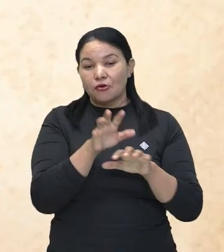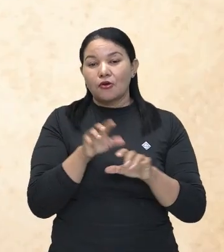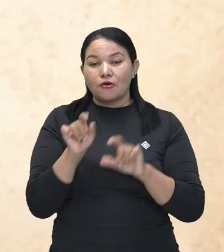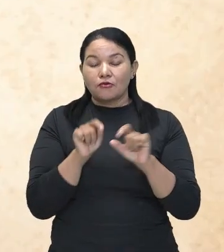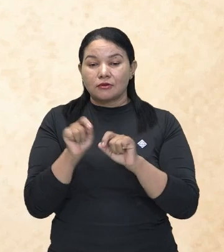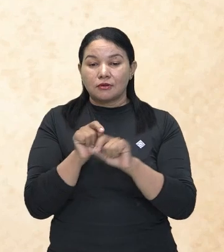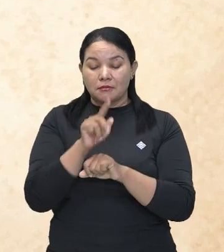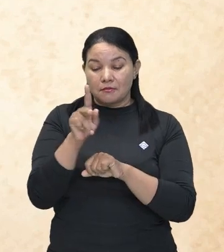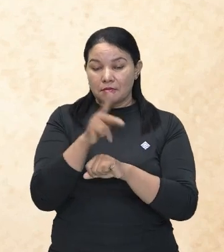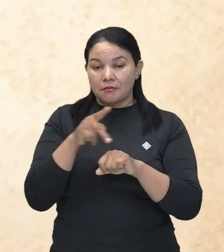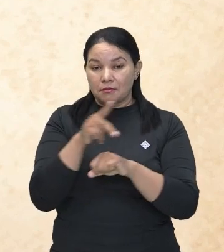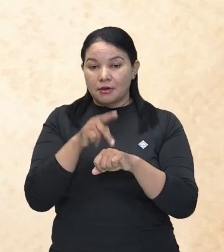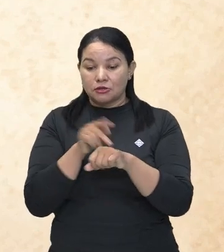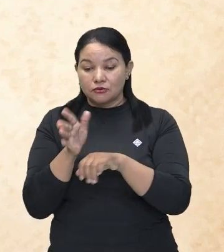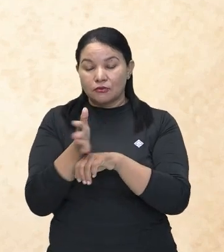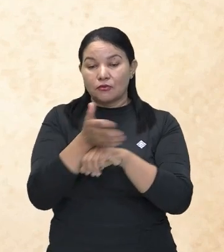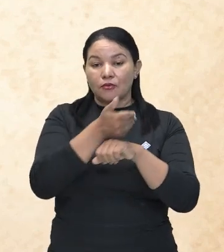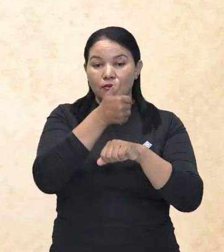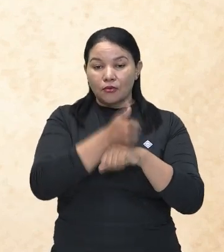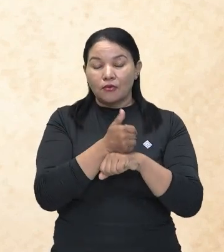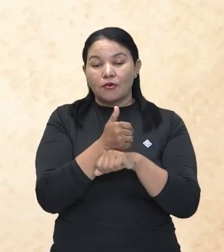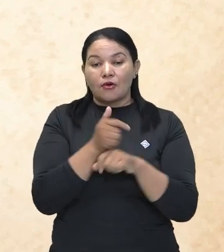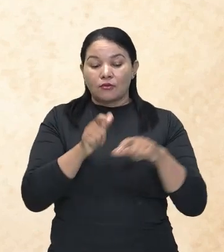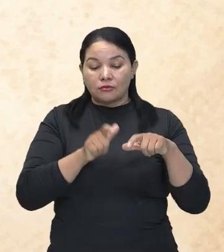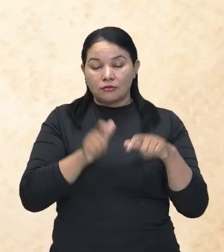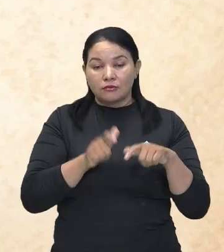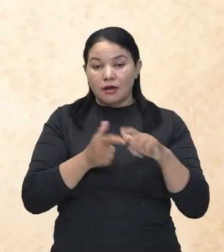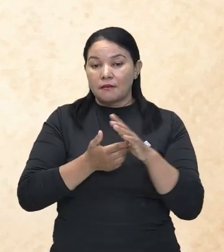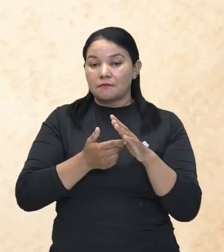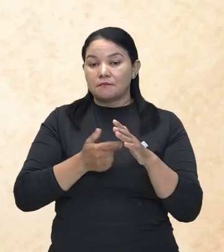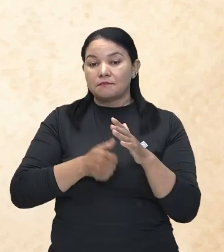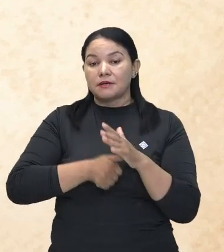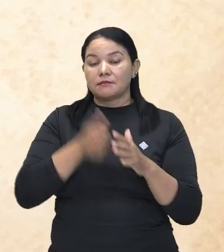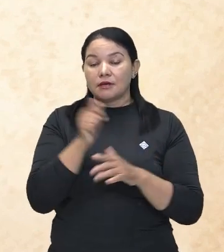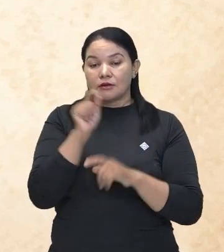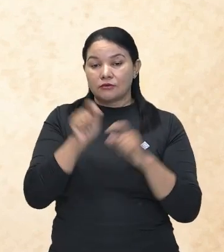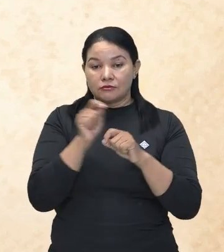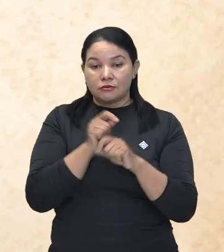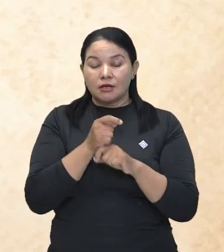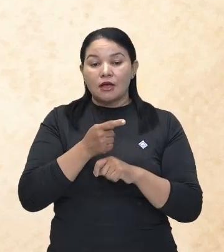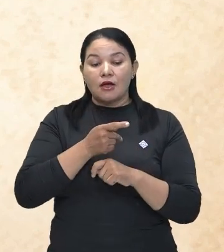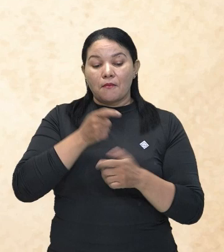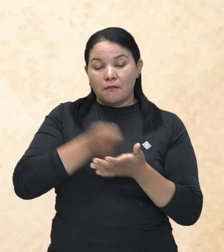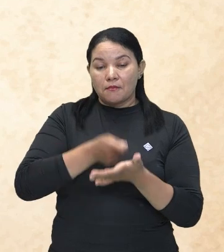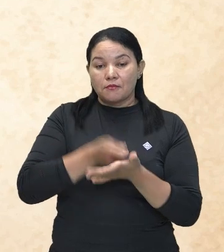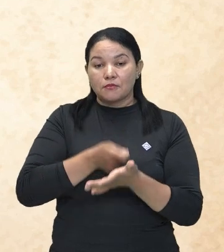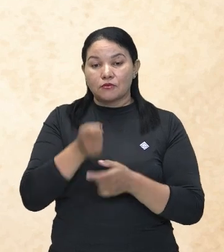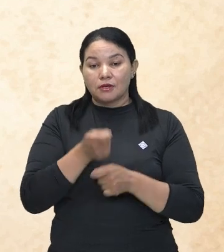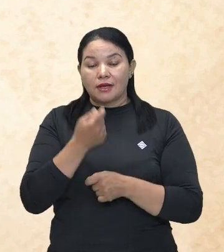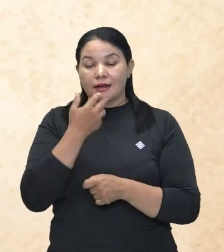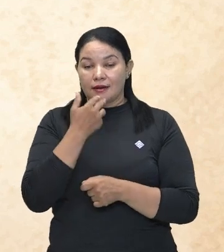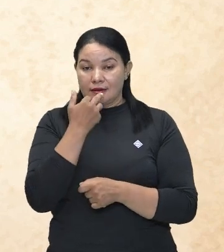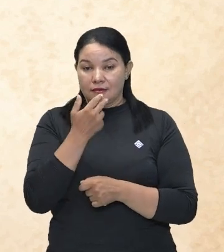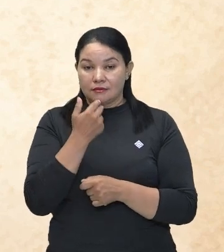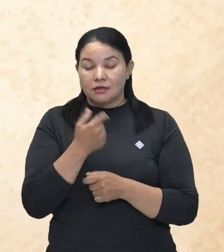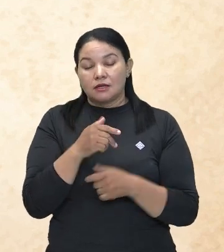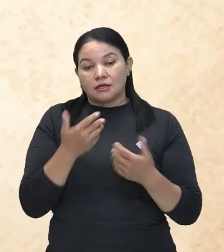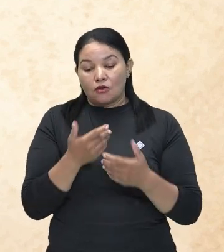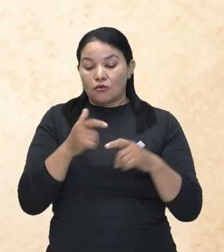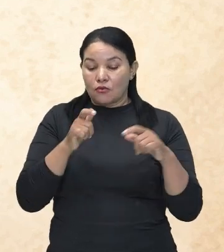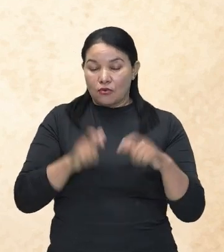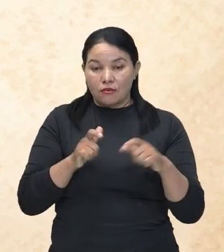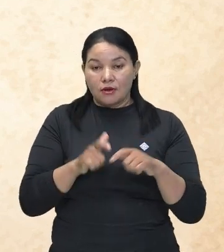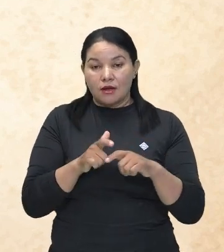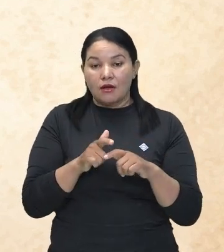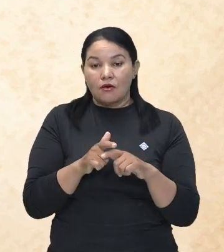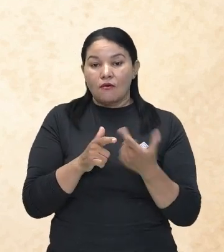país coloniza uma outra área, um dos primeiros aspectos que ele impõe é a sua língua. Então, aquela língua local acaba sendo deixada